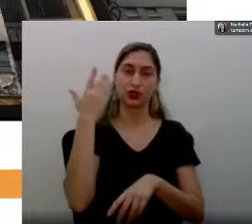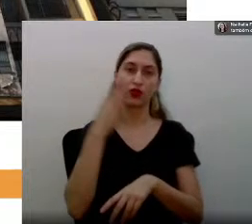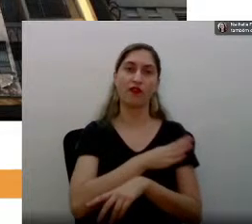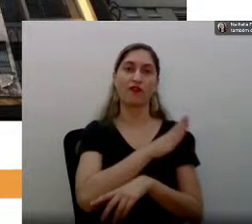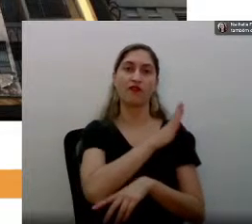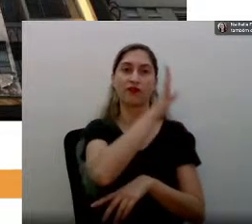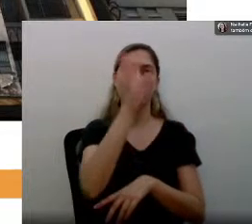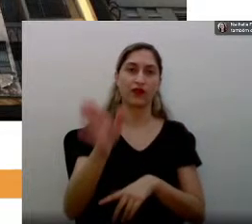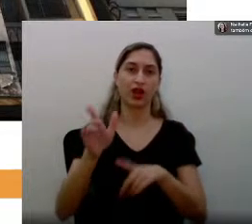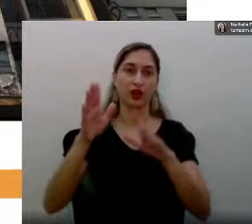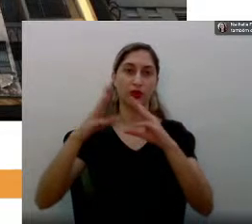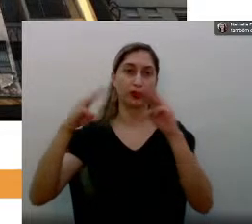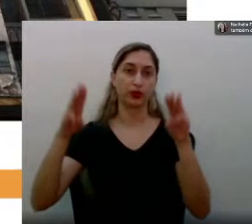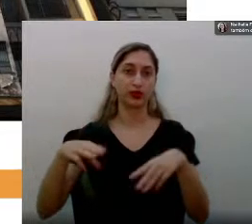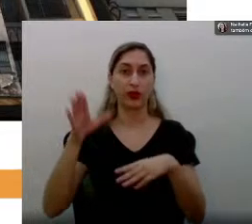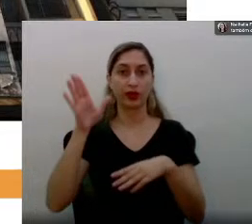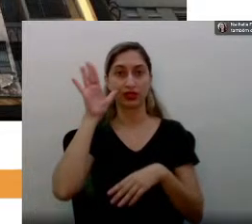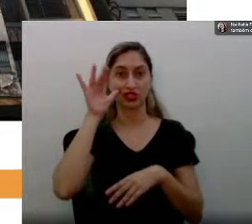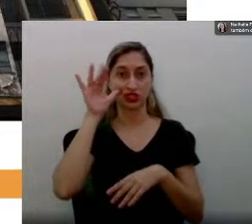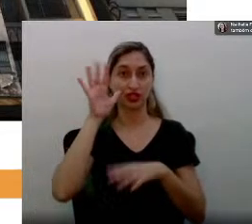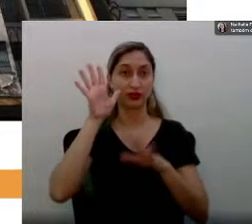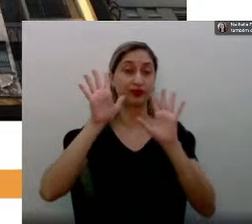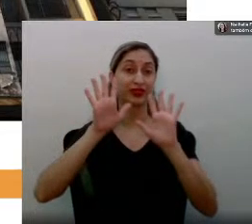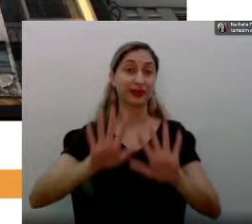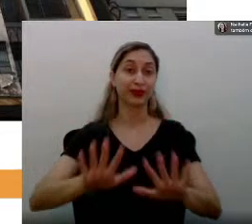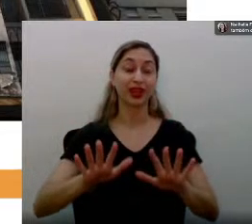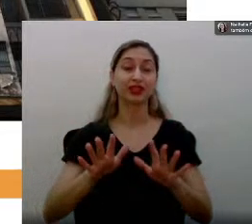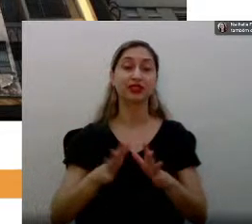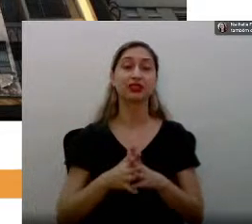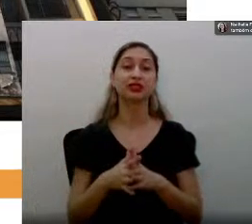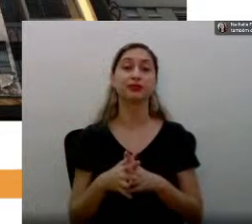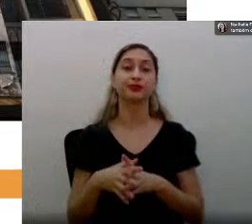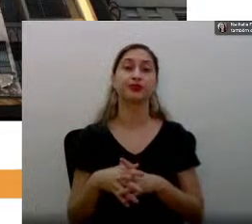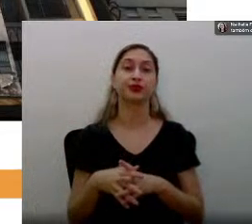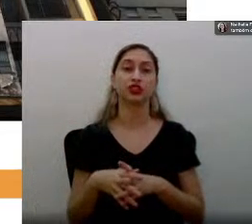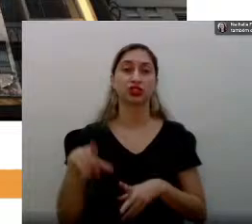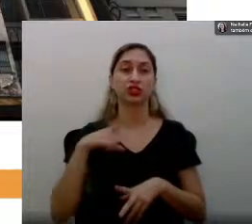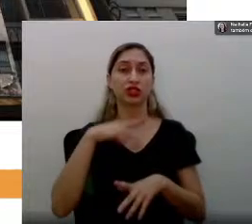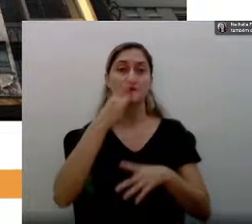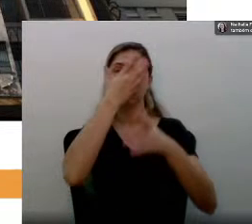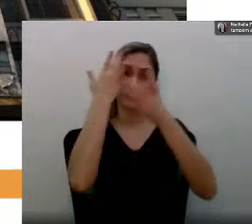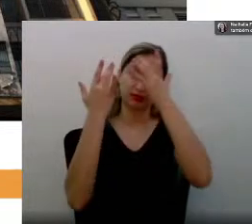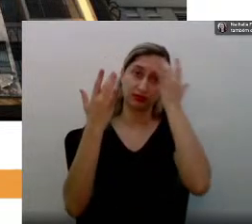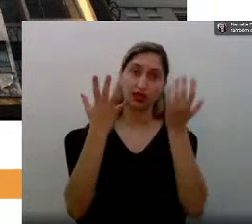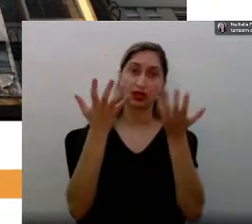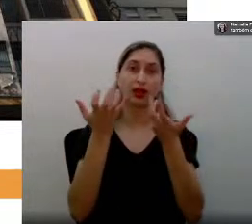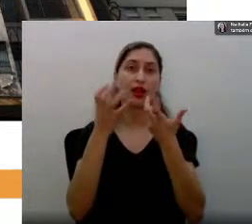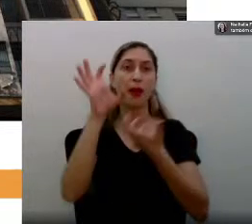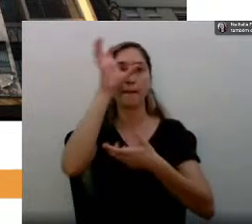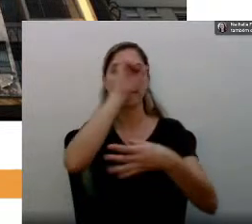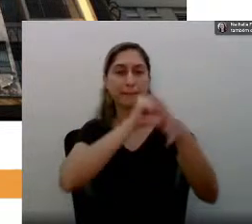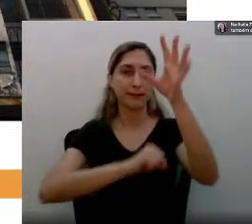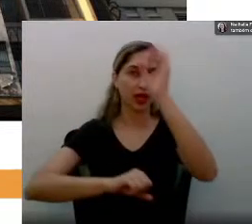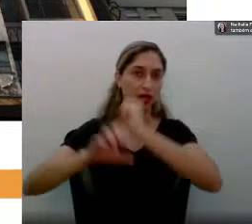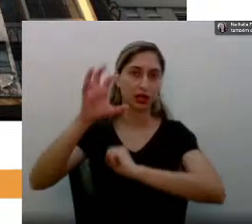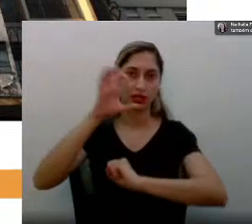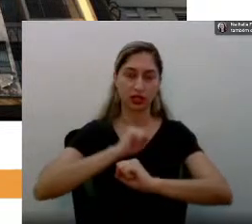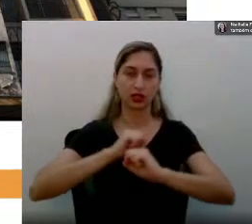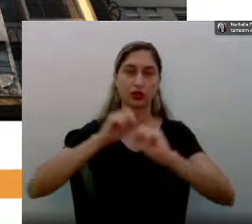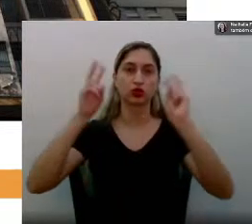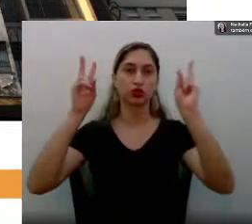só que a diferença aqui vez o público ia para assistir tinham um determinado público que ia para aprender para ele um dia ele não só seu efetivo